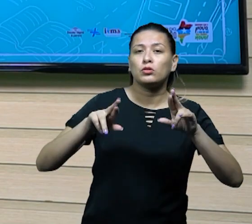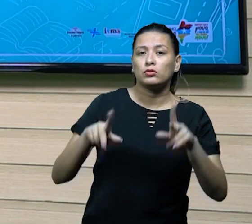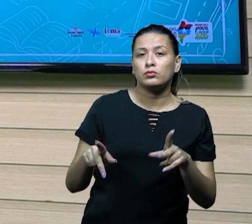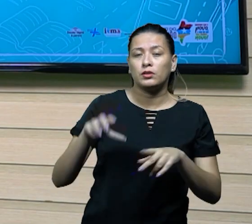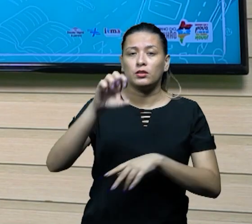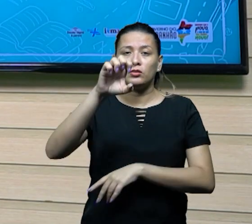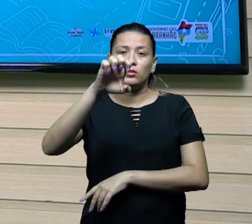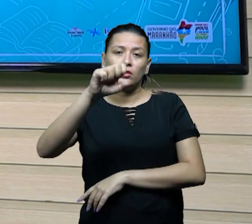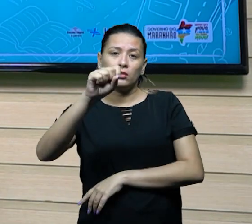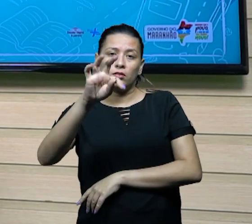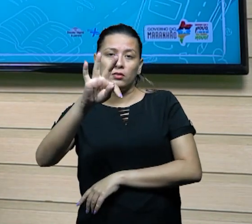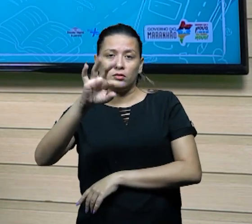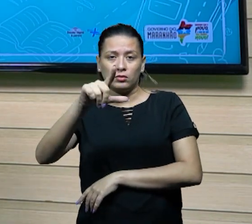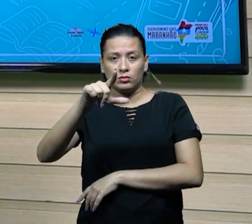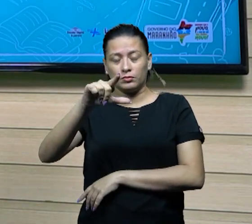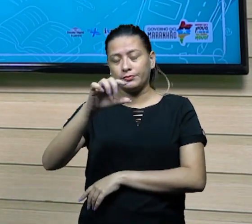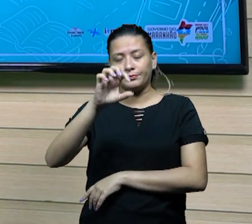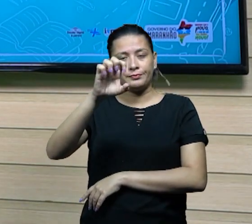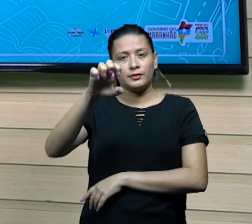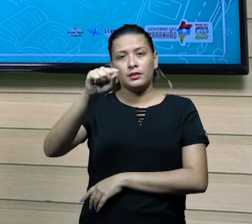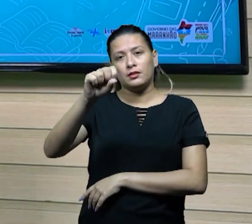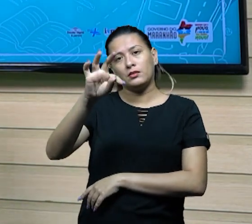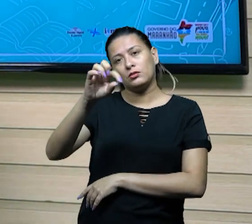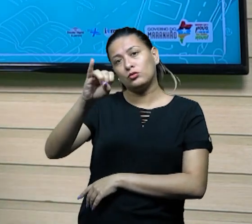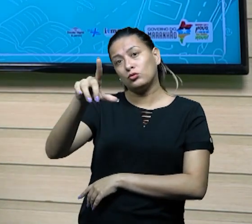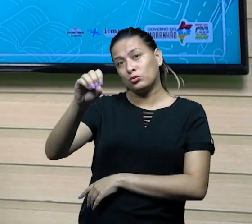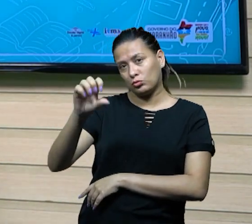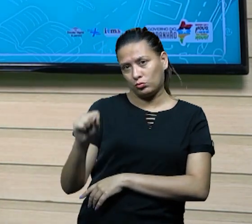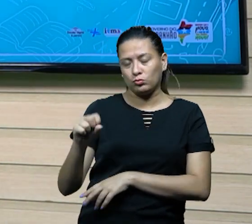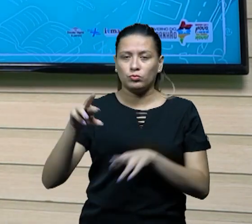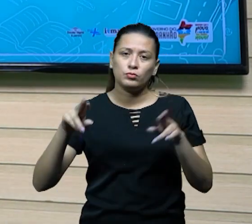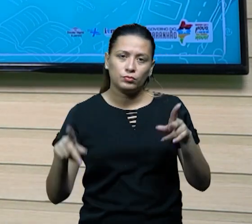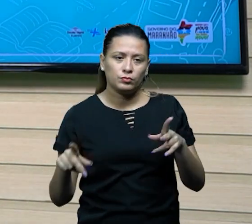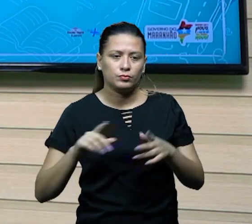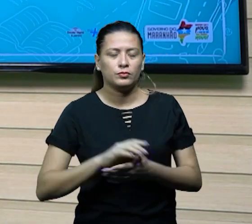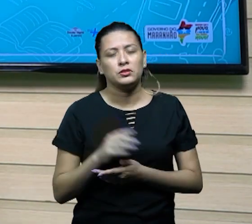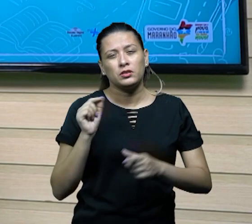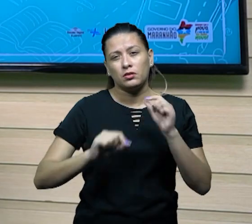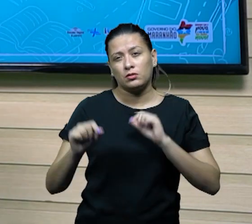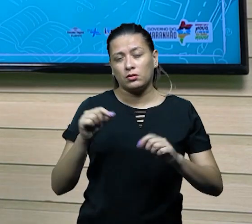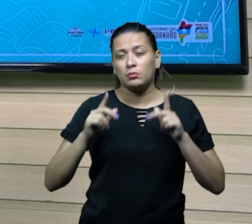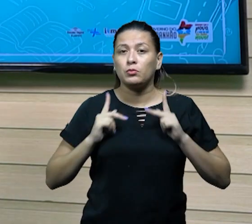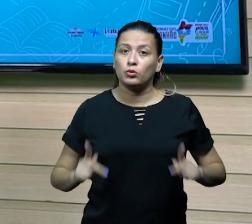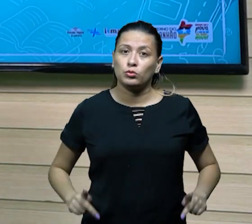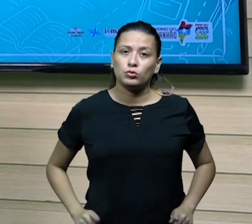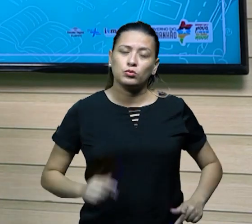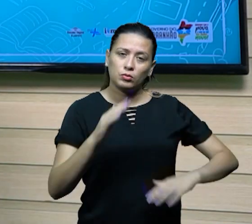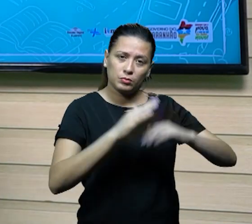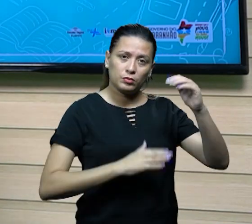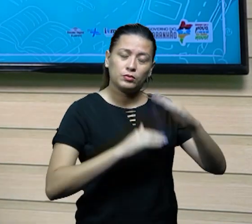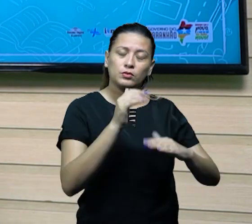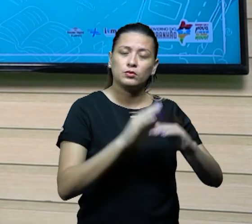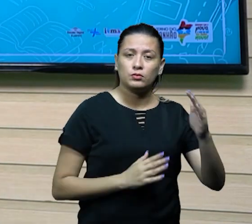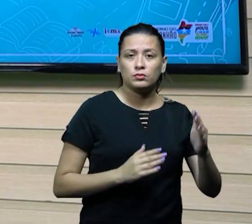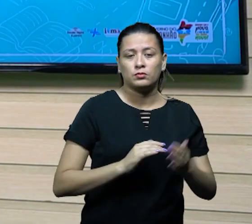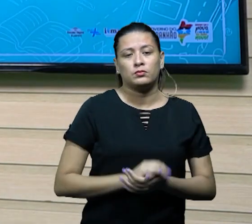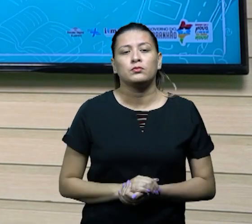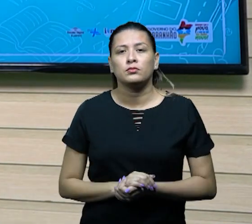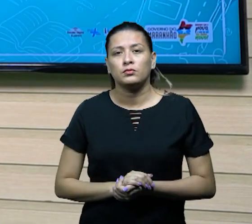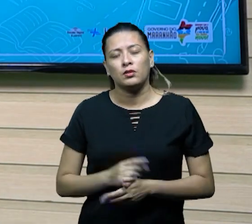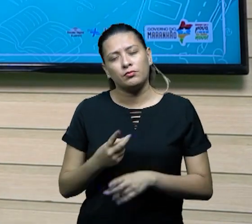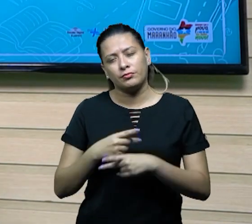diferentes. E esses estilos vai fazer com que você seja reconhecido dentro da empresa. Aí você vai buscar seus comportamentos,